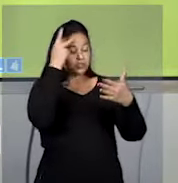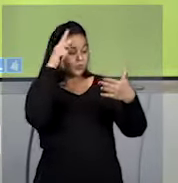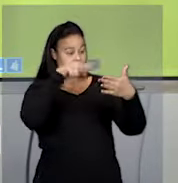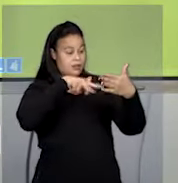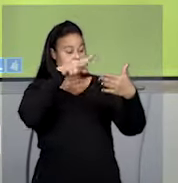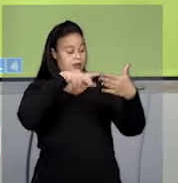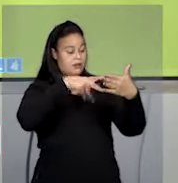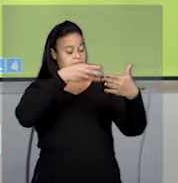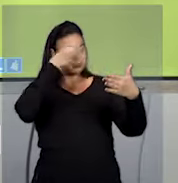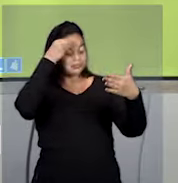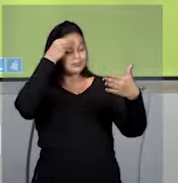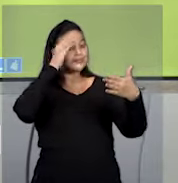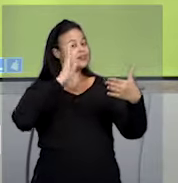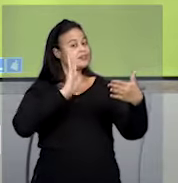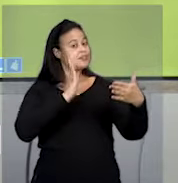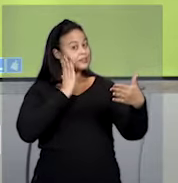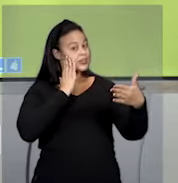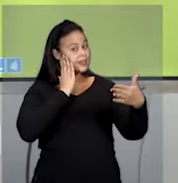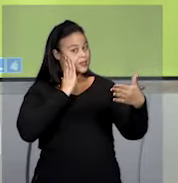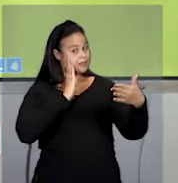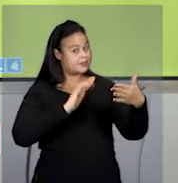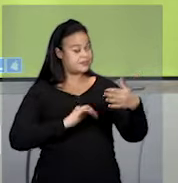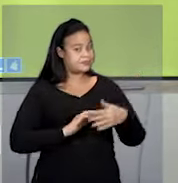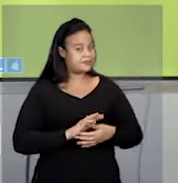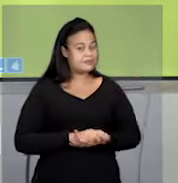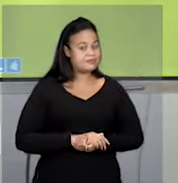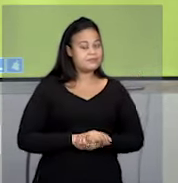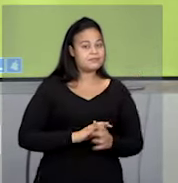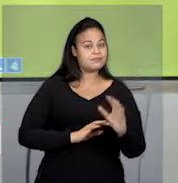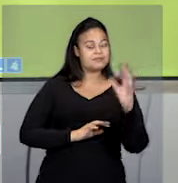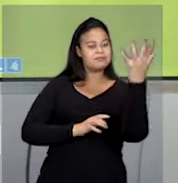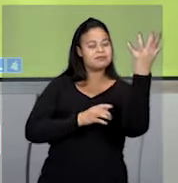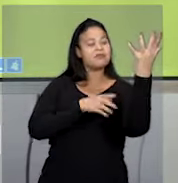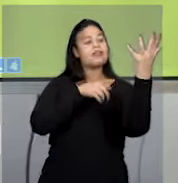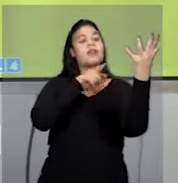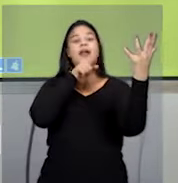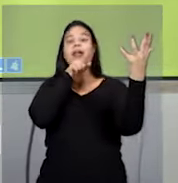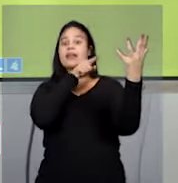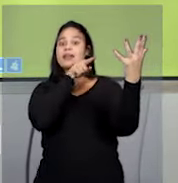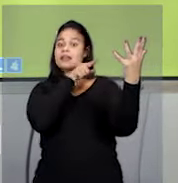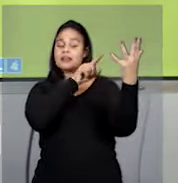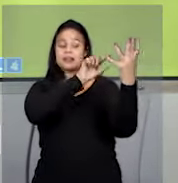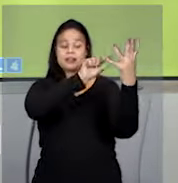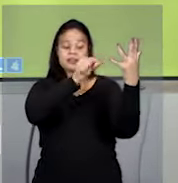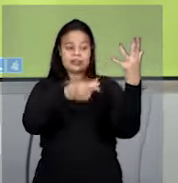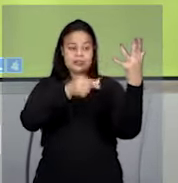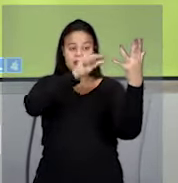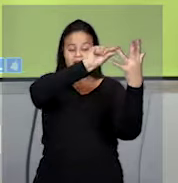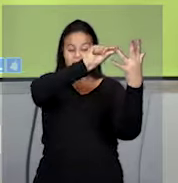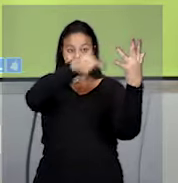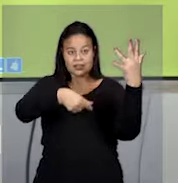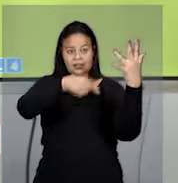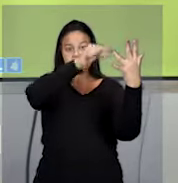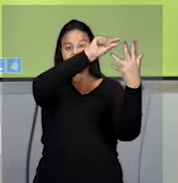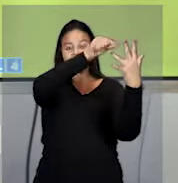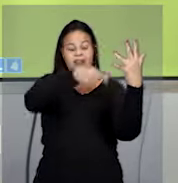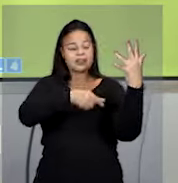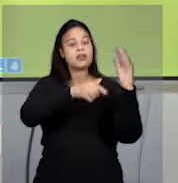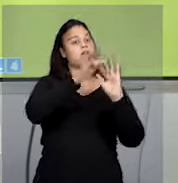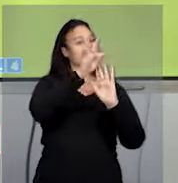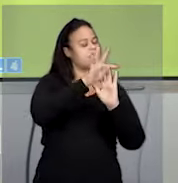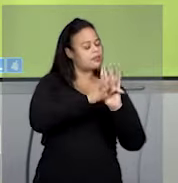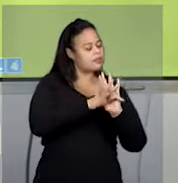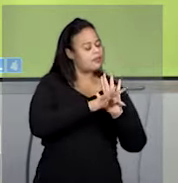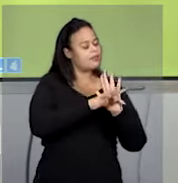conheceu. Depois ela fala, e aqueles galinhos de avenca? Aqueles galinhos que no texto